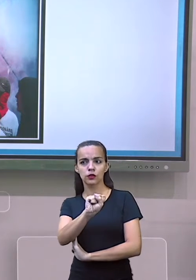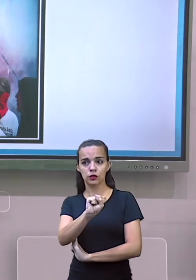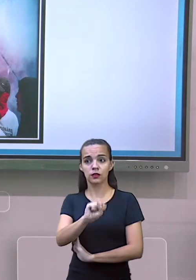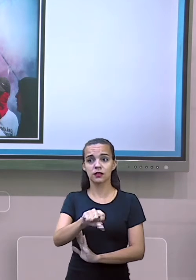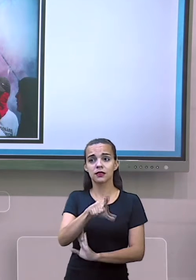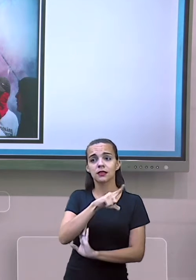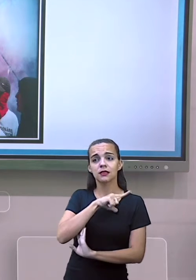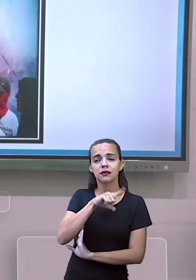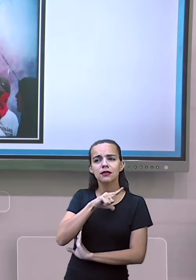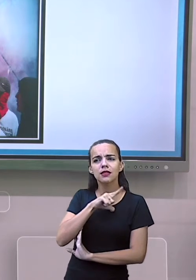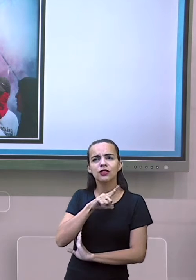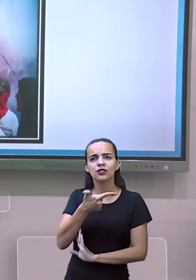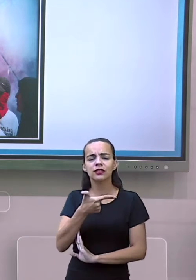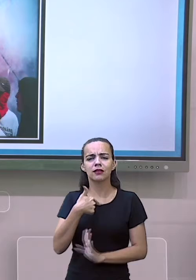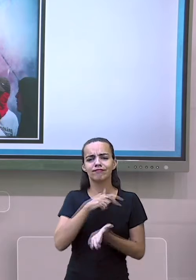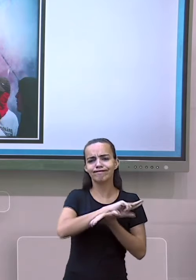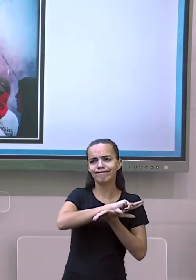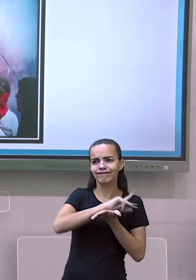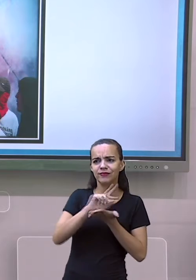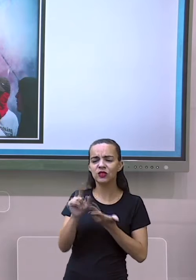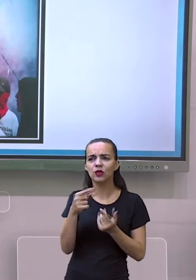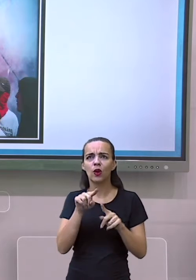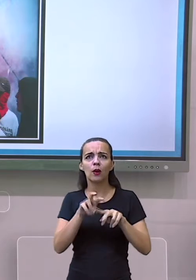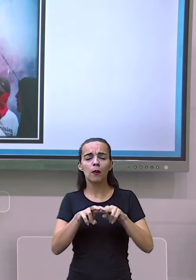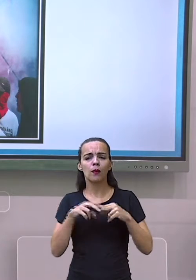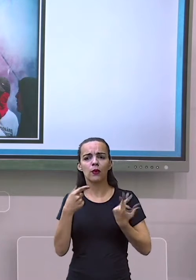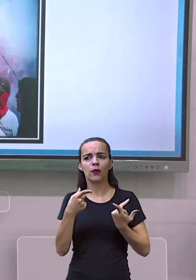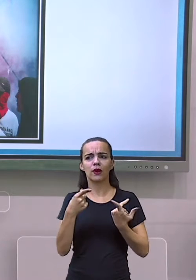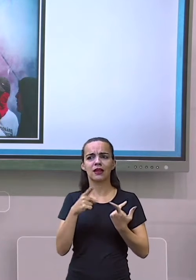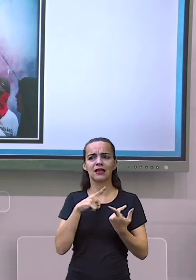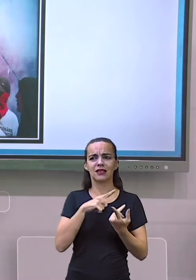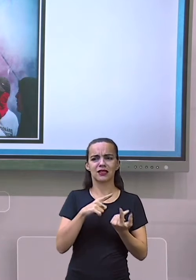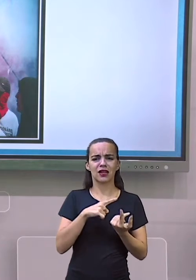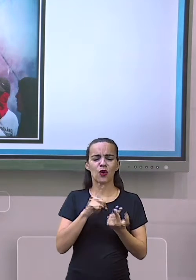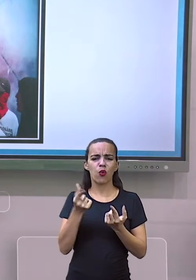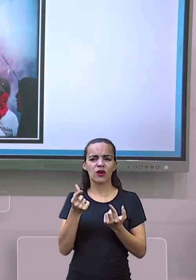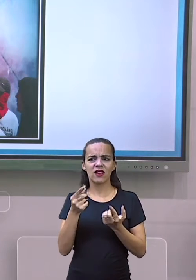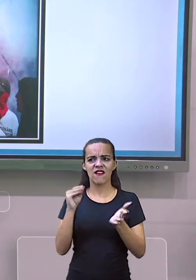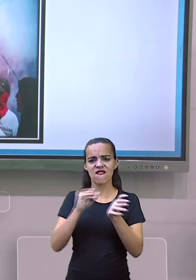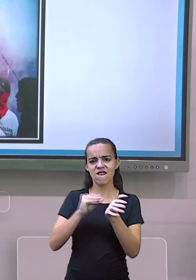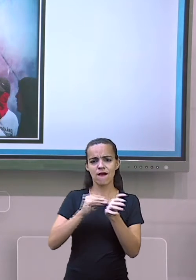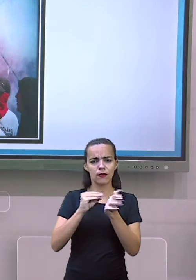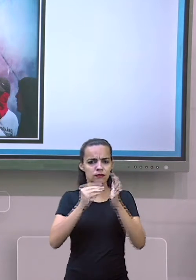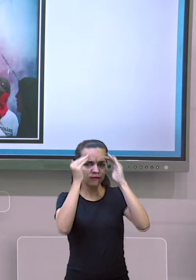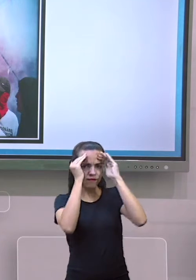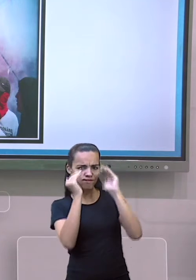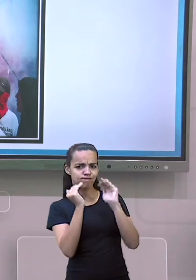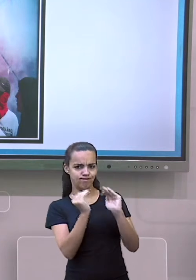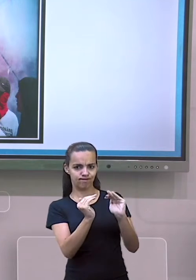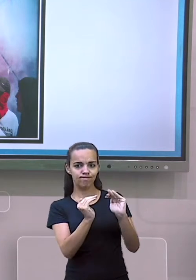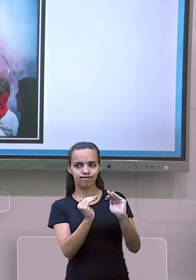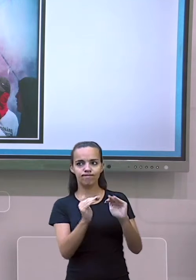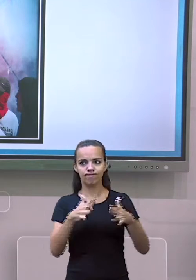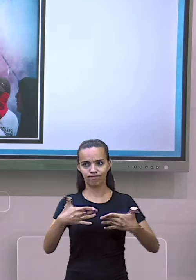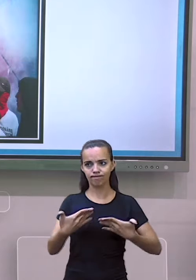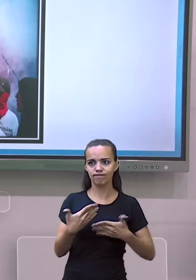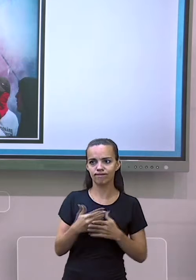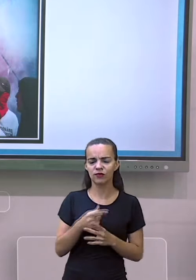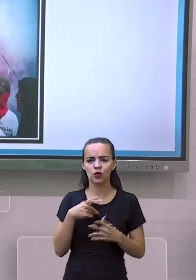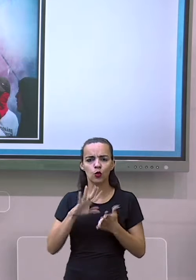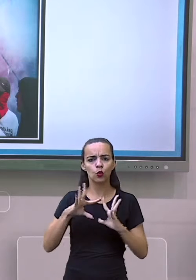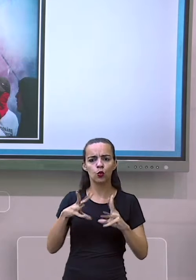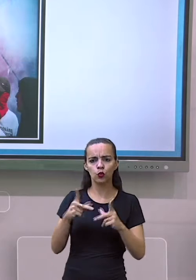às iniquidades sociais produzidas em larga escala pelo fenômeno da